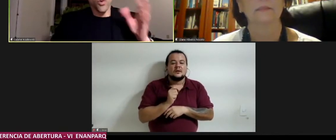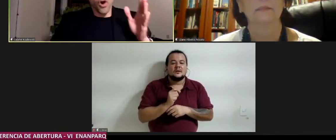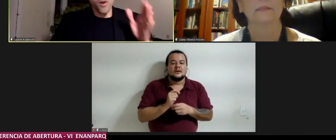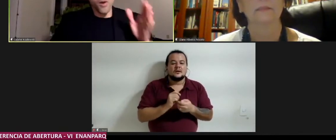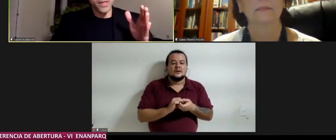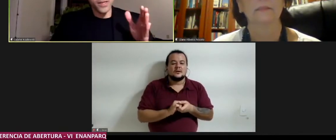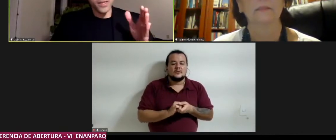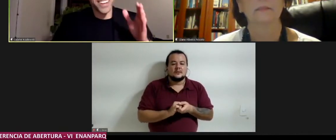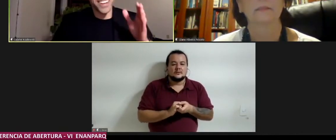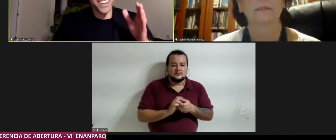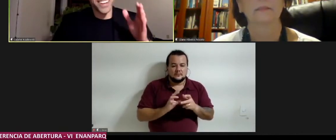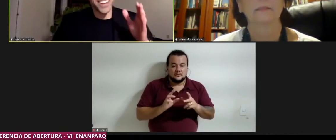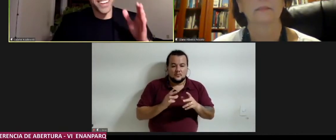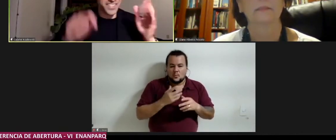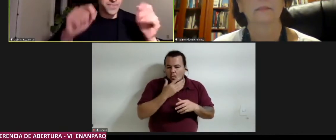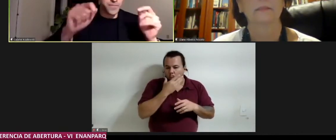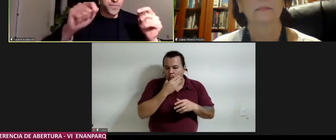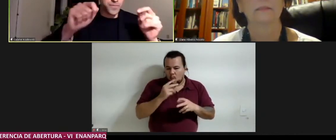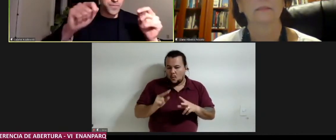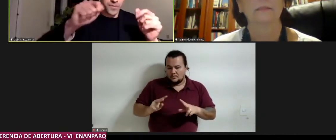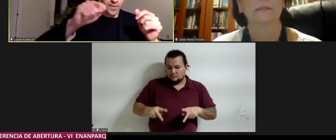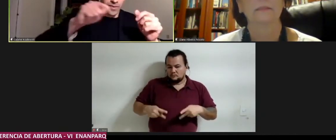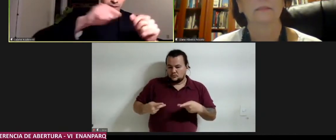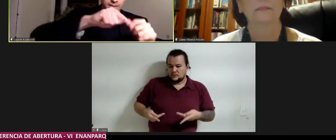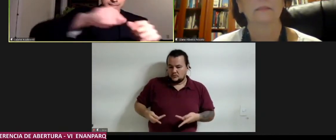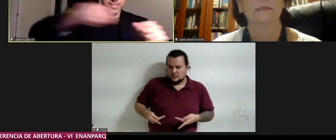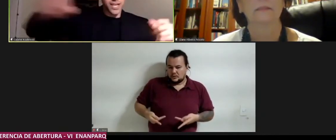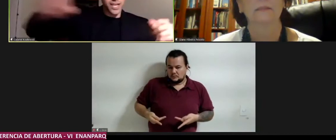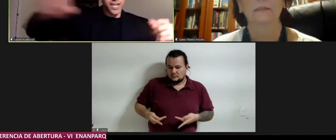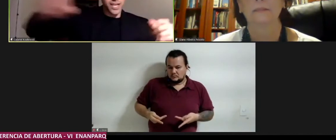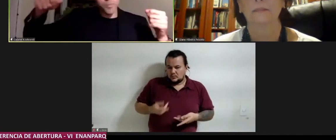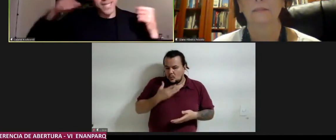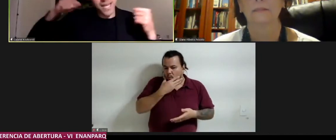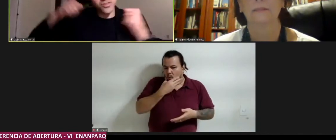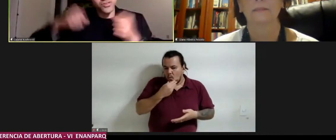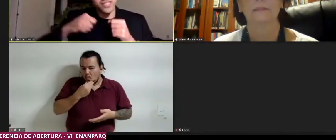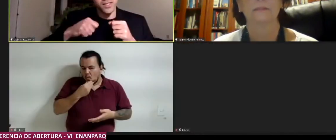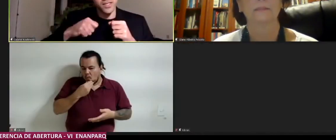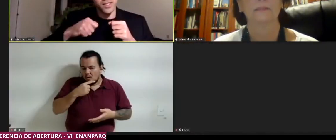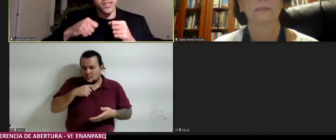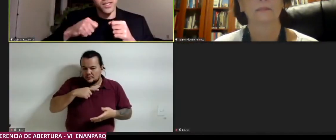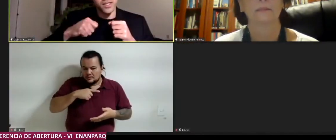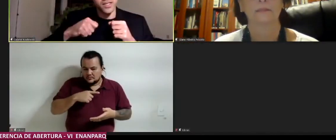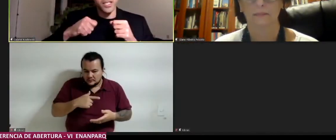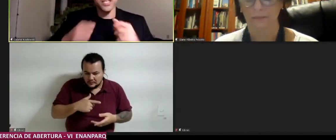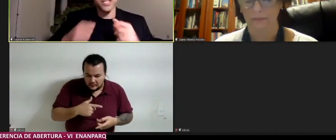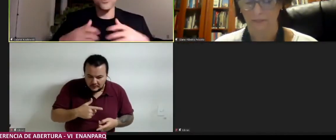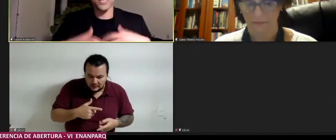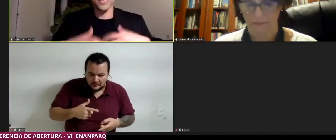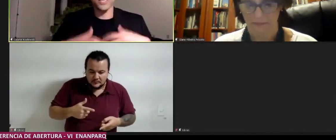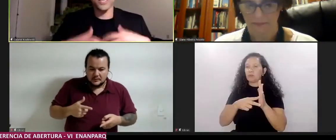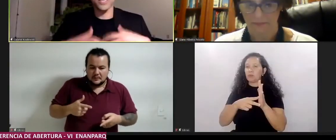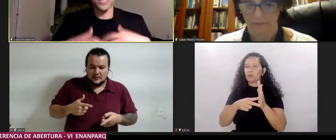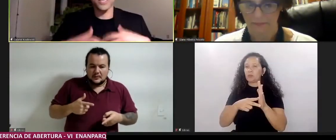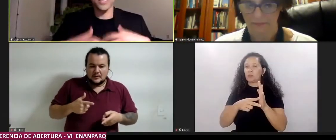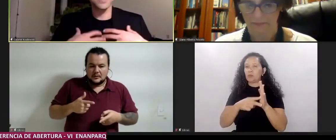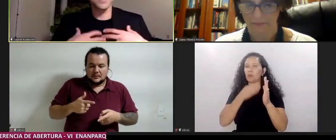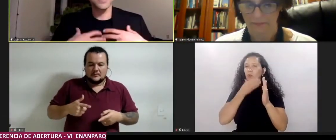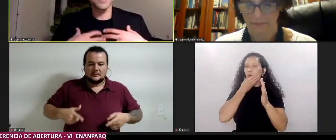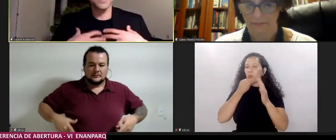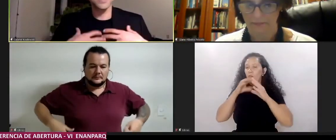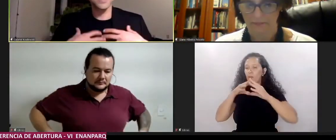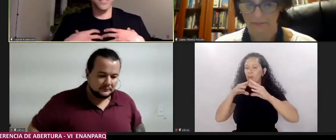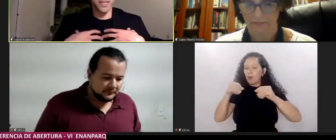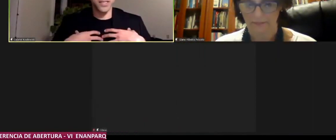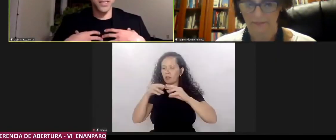o homem que cercou um pedaço de terra e chamou aquilo dele e disse